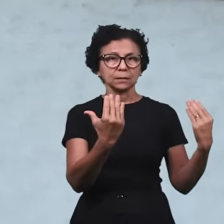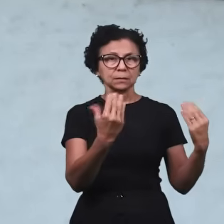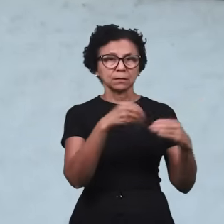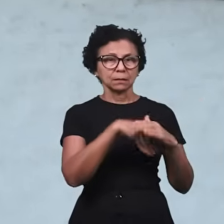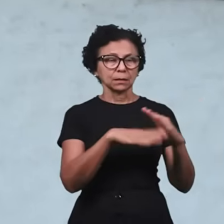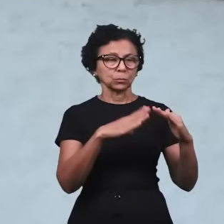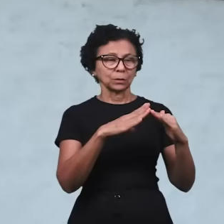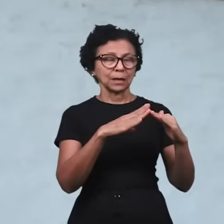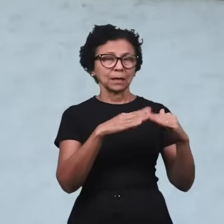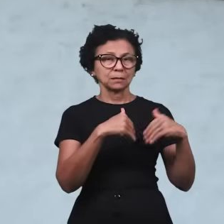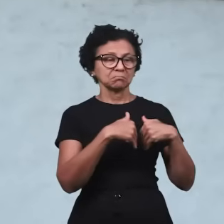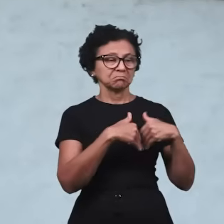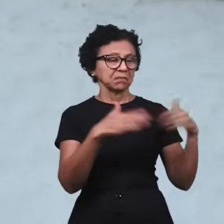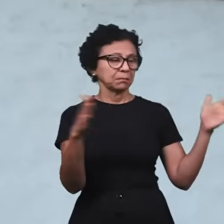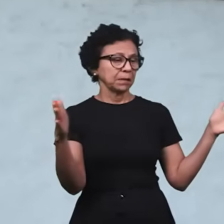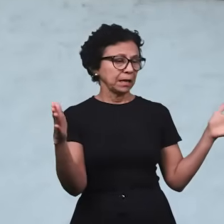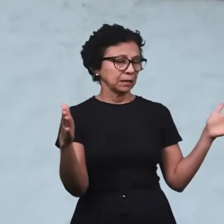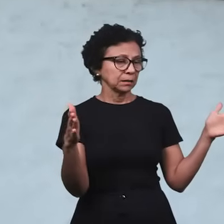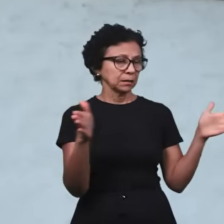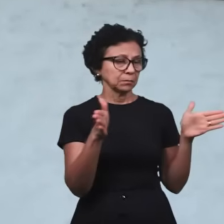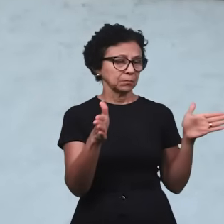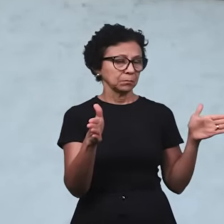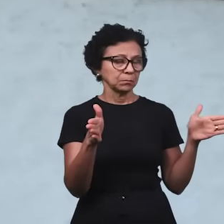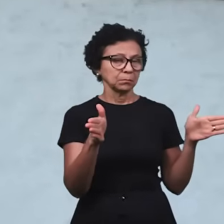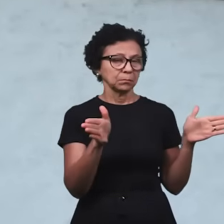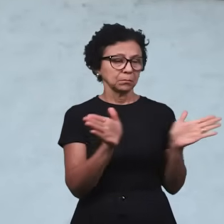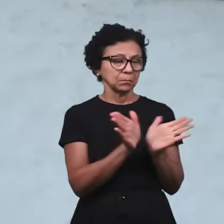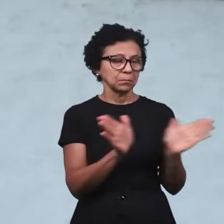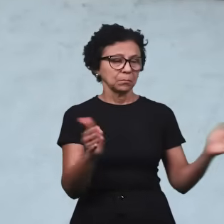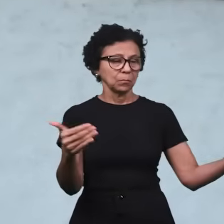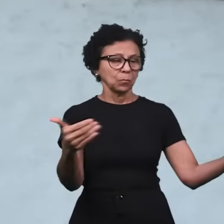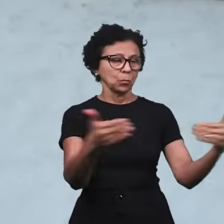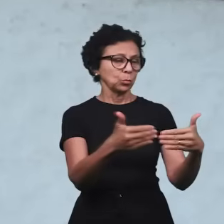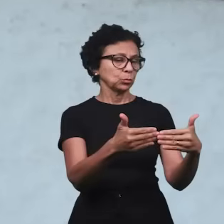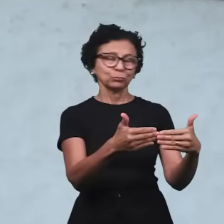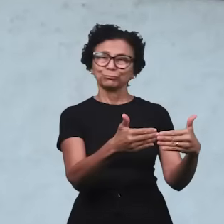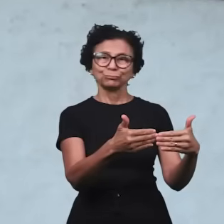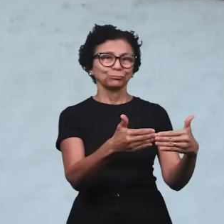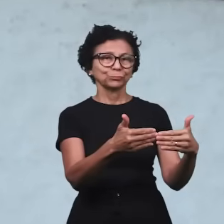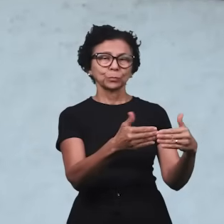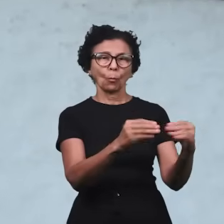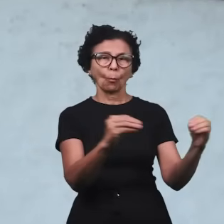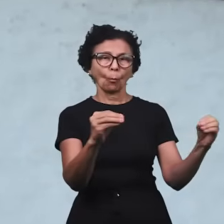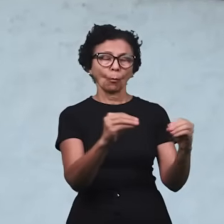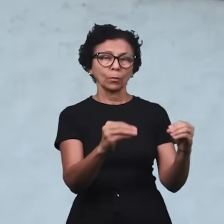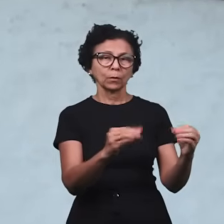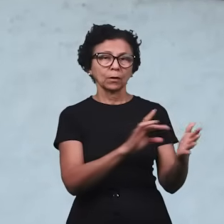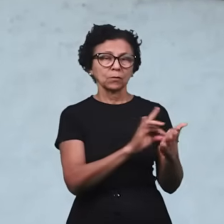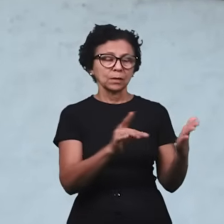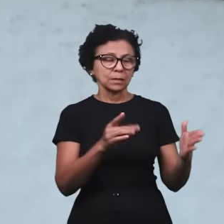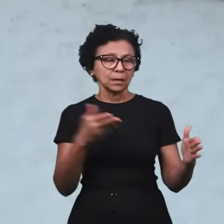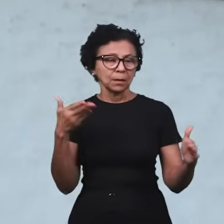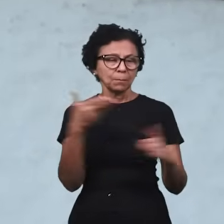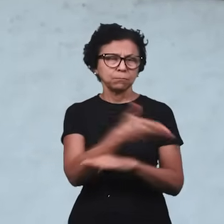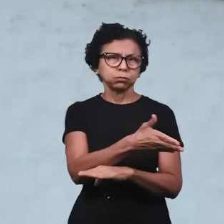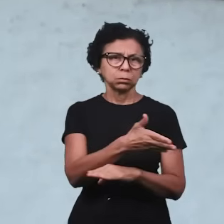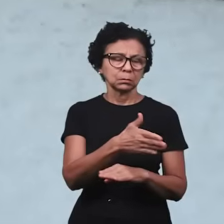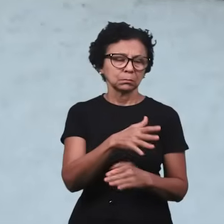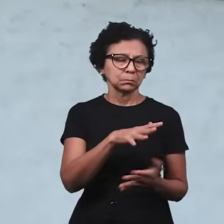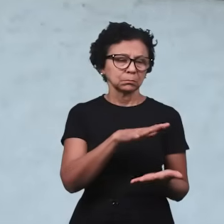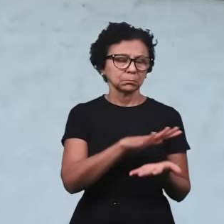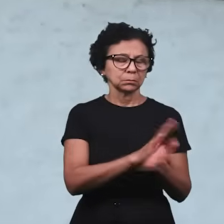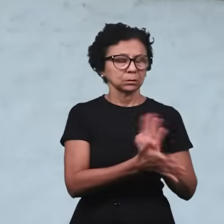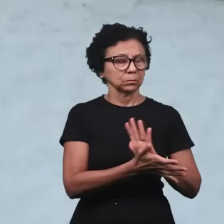cidades que não tinham muro, o adversário vinha contra e dizimava e destruía. Mas